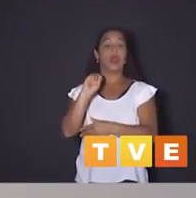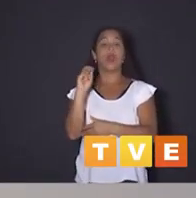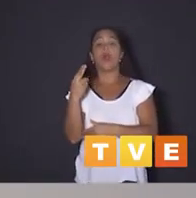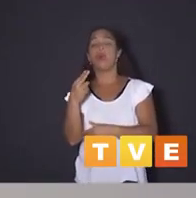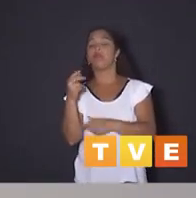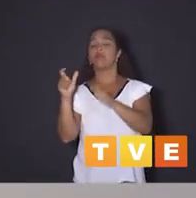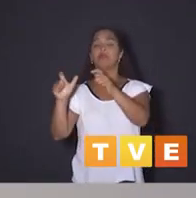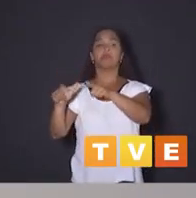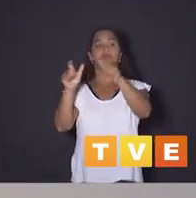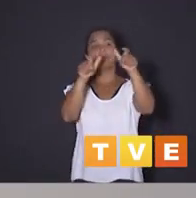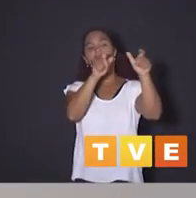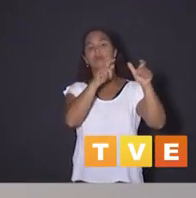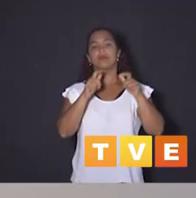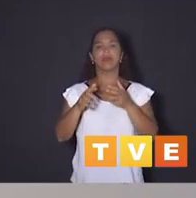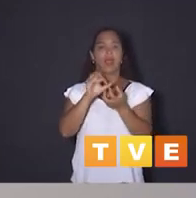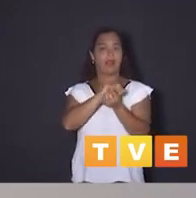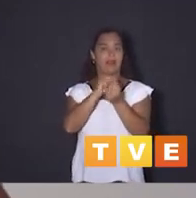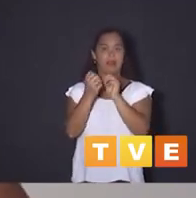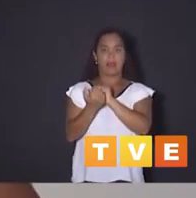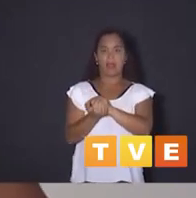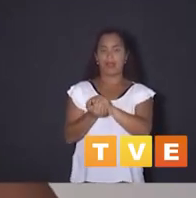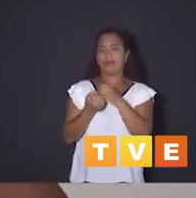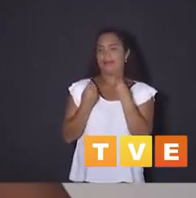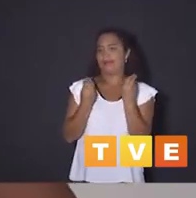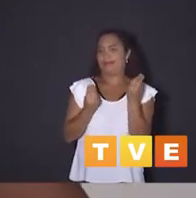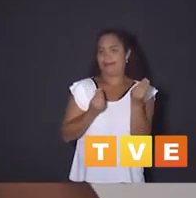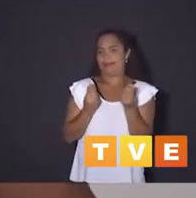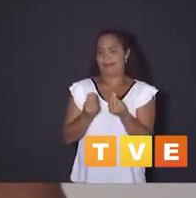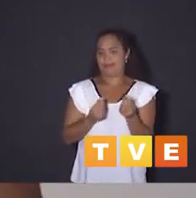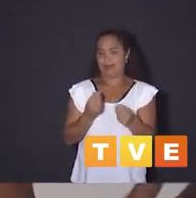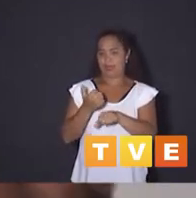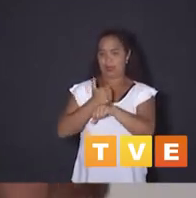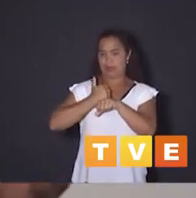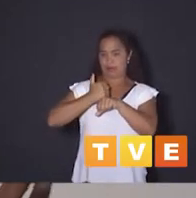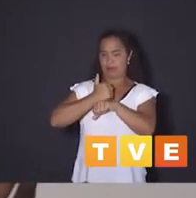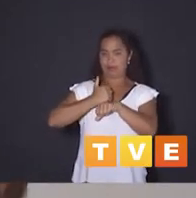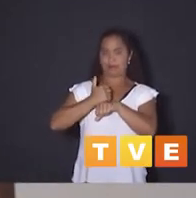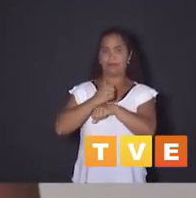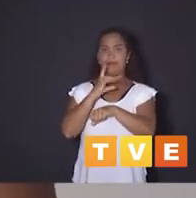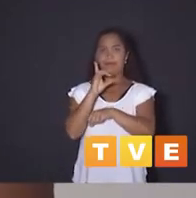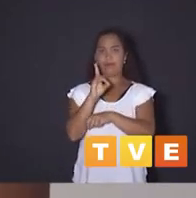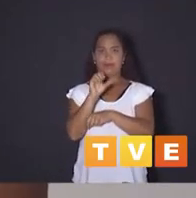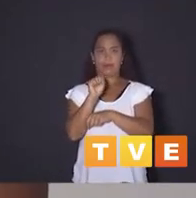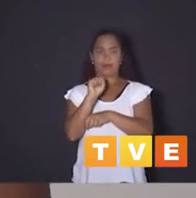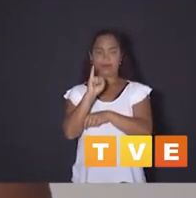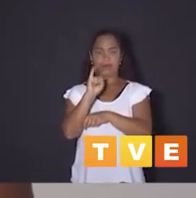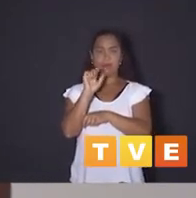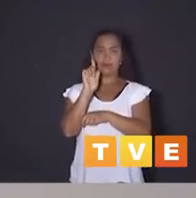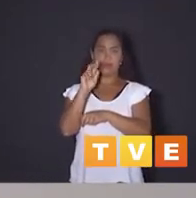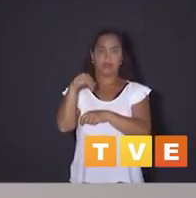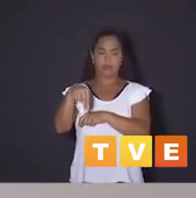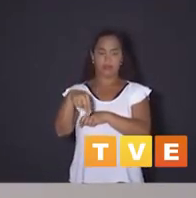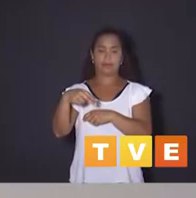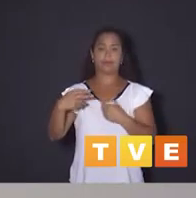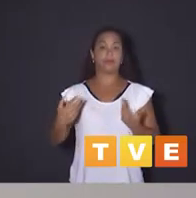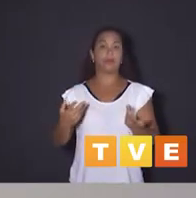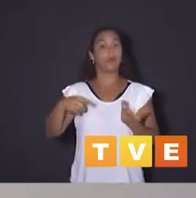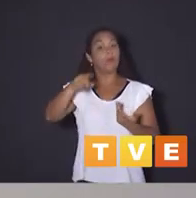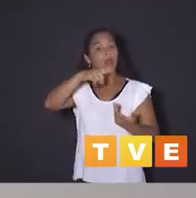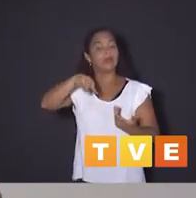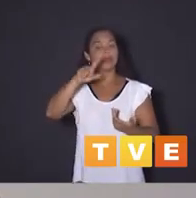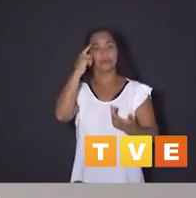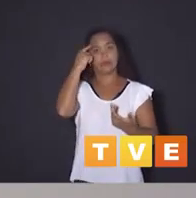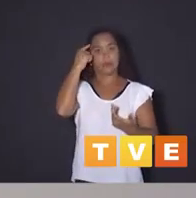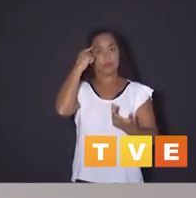imagem que se espera é de uma designer então pra gente pensar é que eu trabalho com uma linguagem que ao mesmo